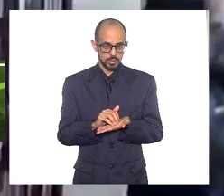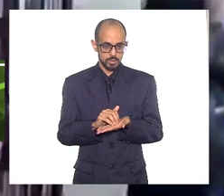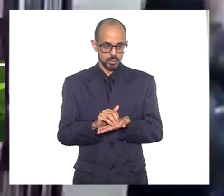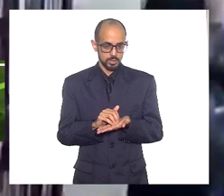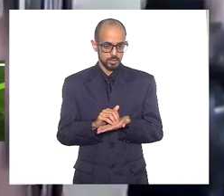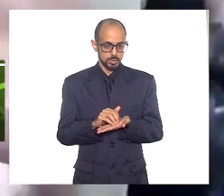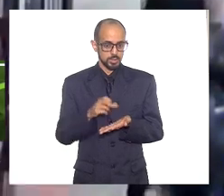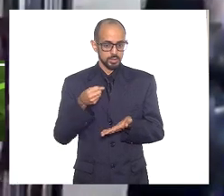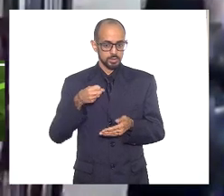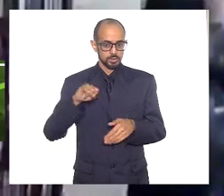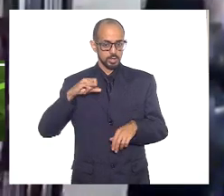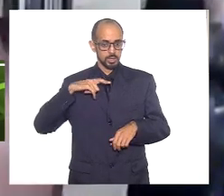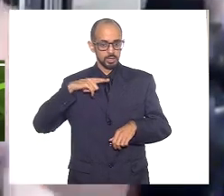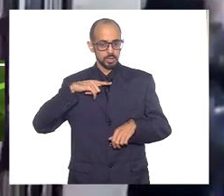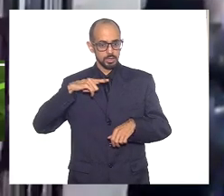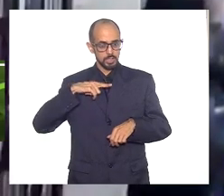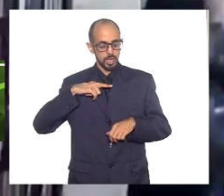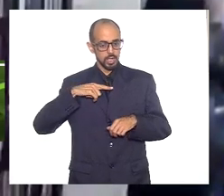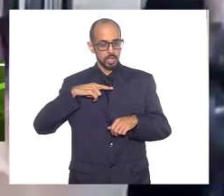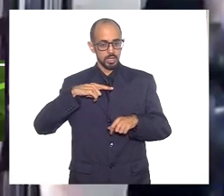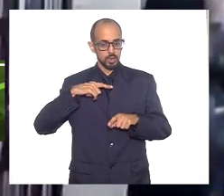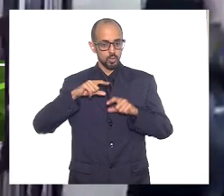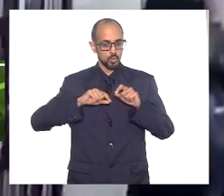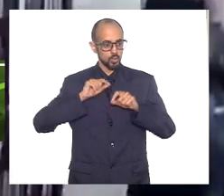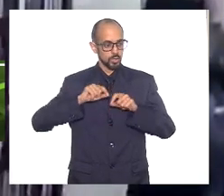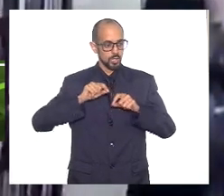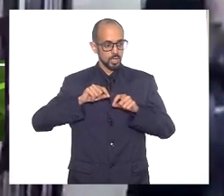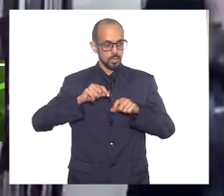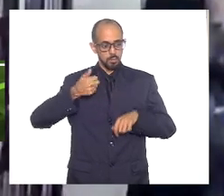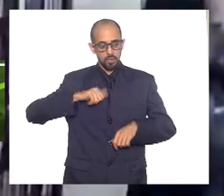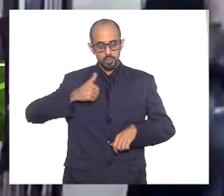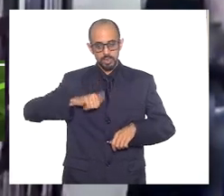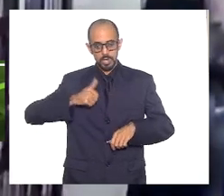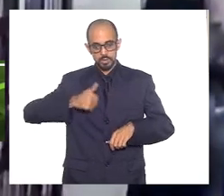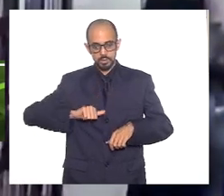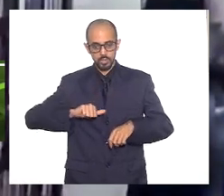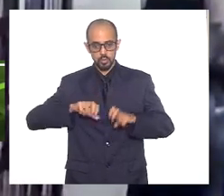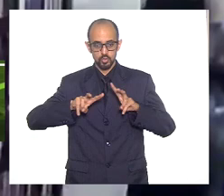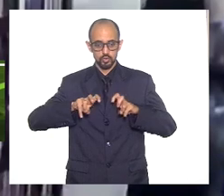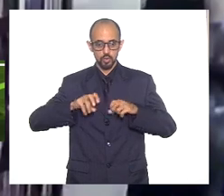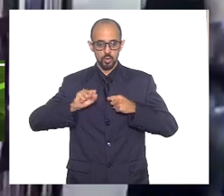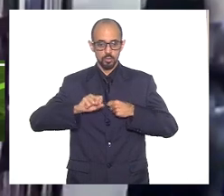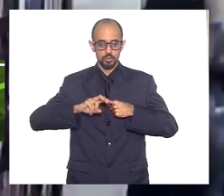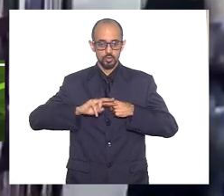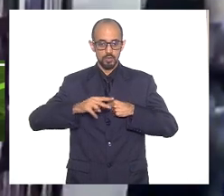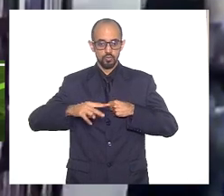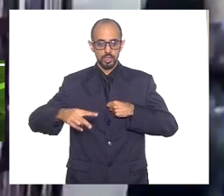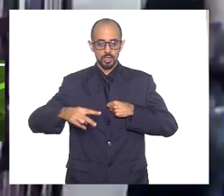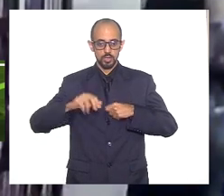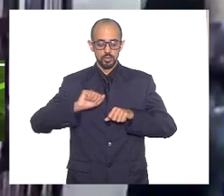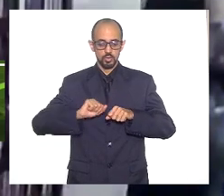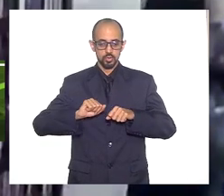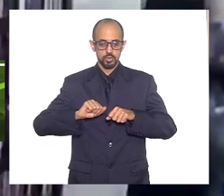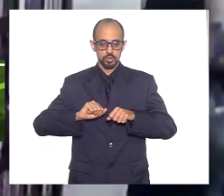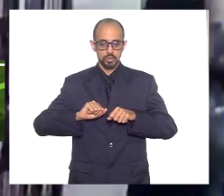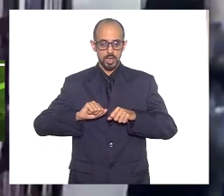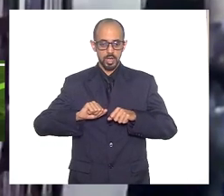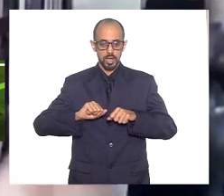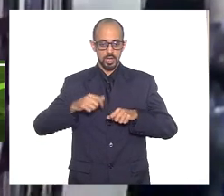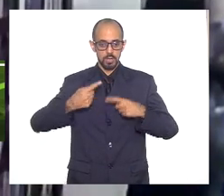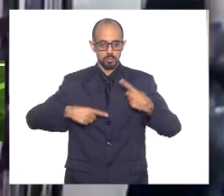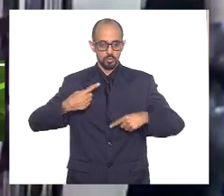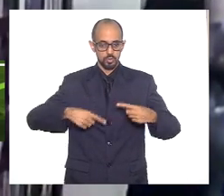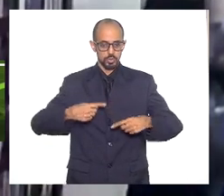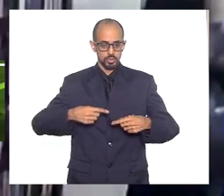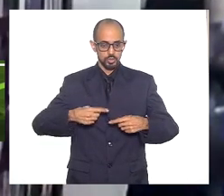tem feito ou pretende fazer uma análise, né, sobre os efeitos nas políticas públicas com essa economia que